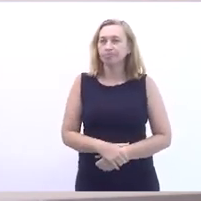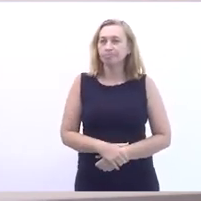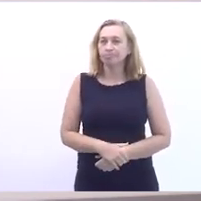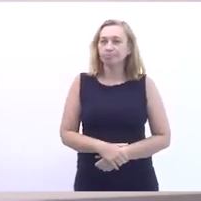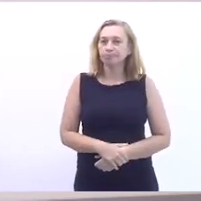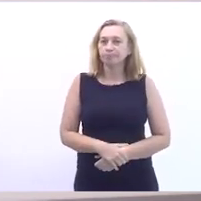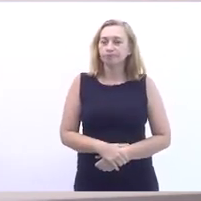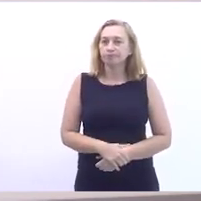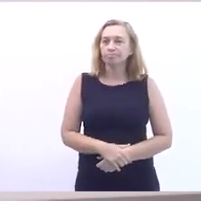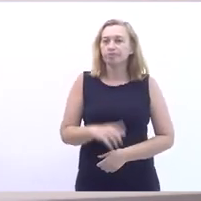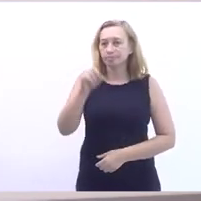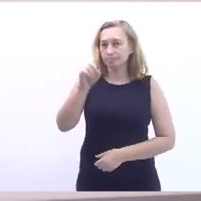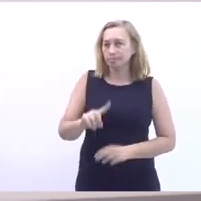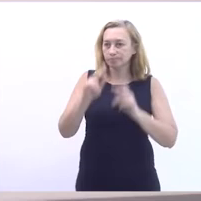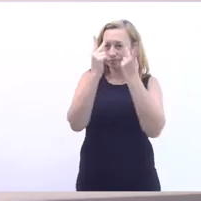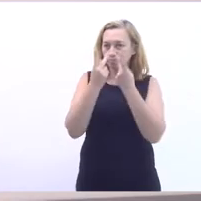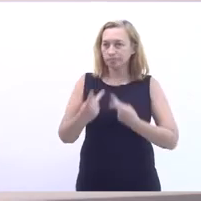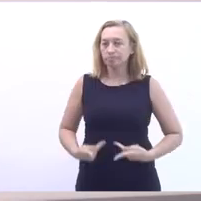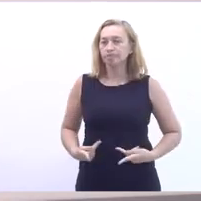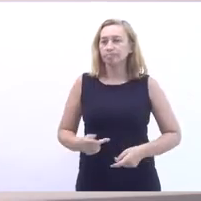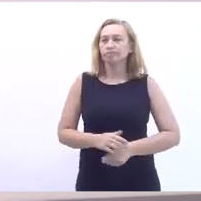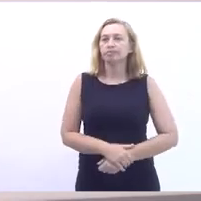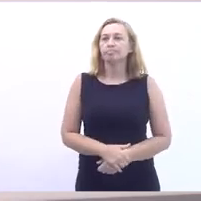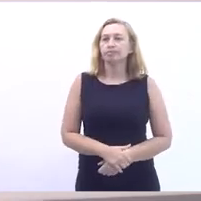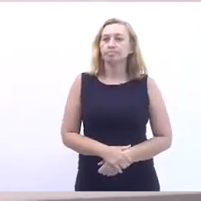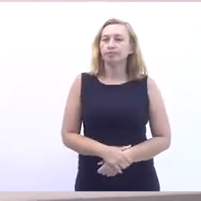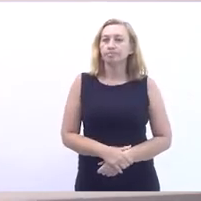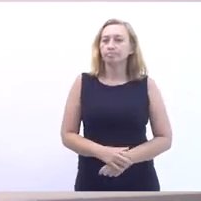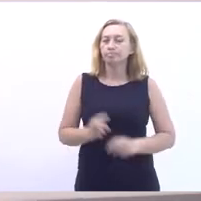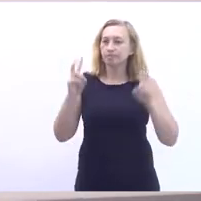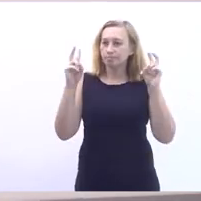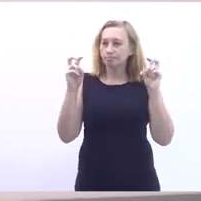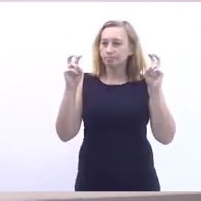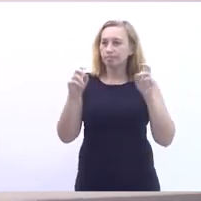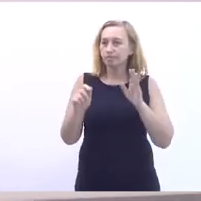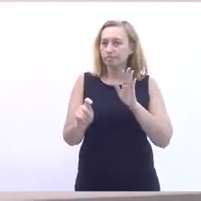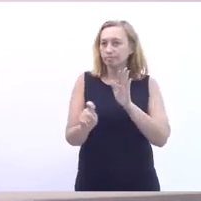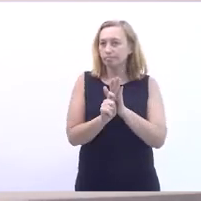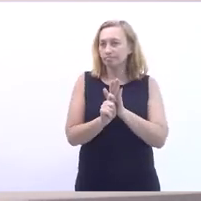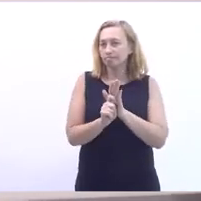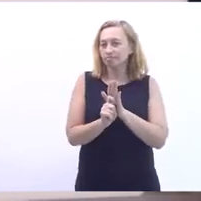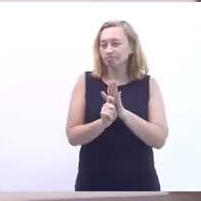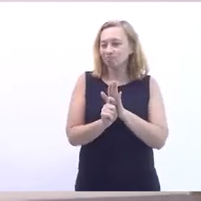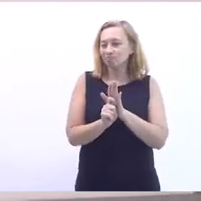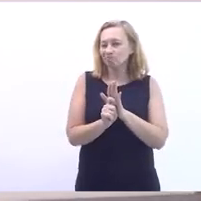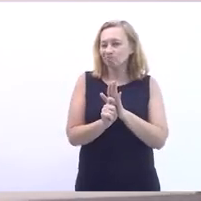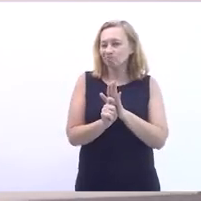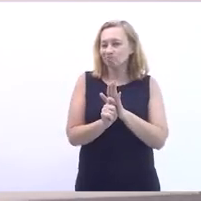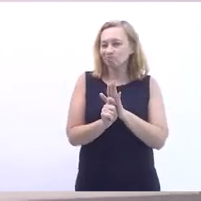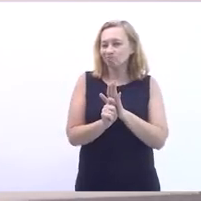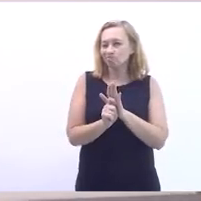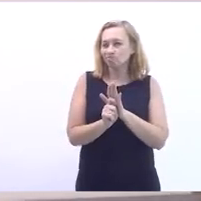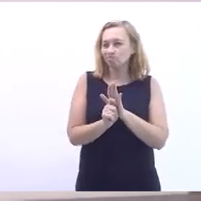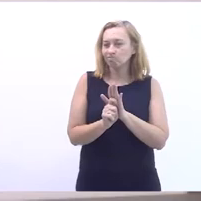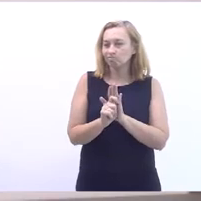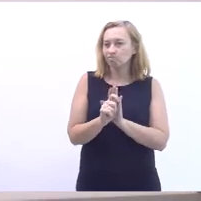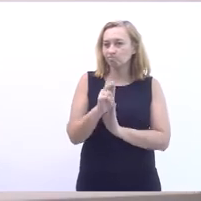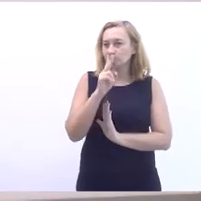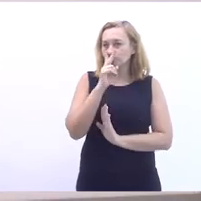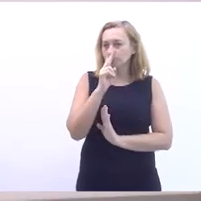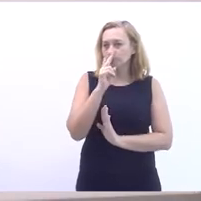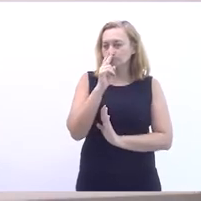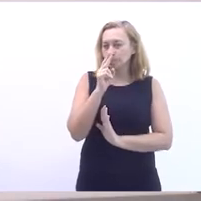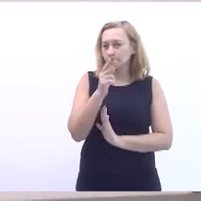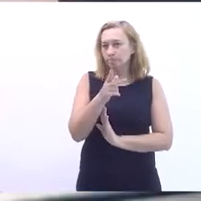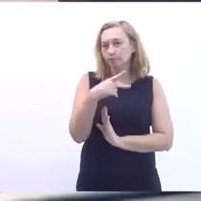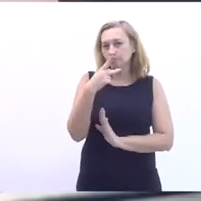pelos Direitos Humanos é a questão da droga ela parece Como disse